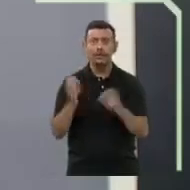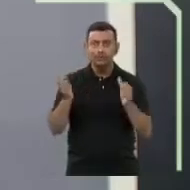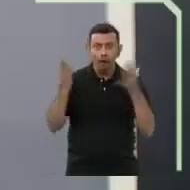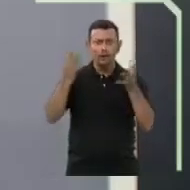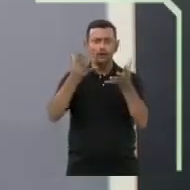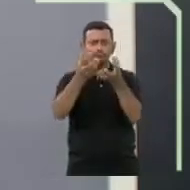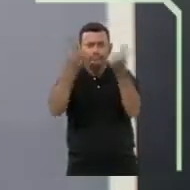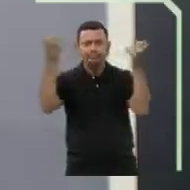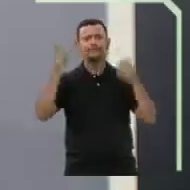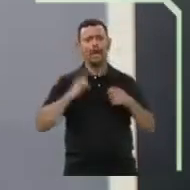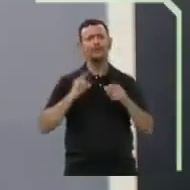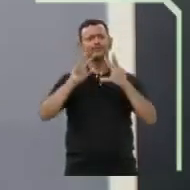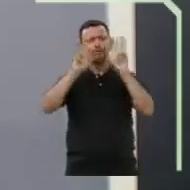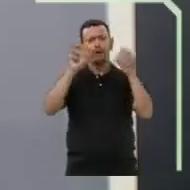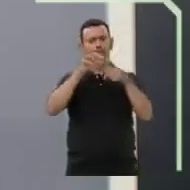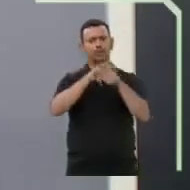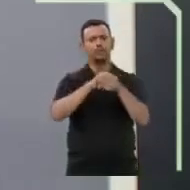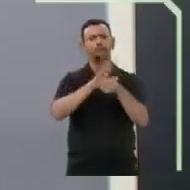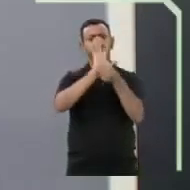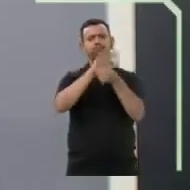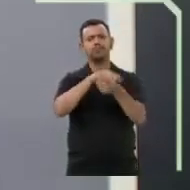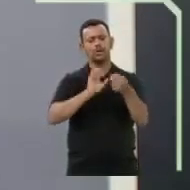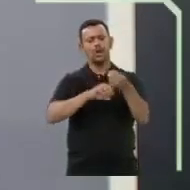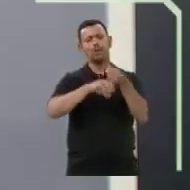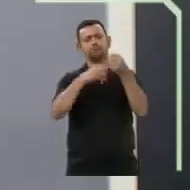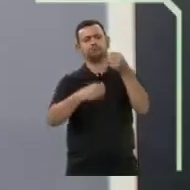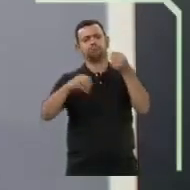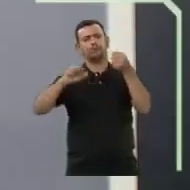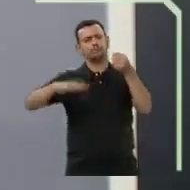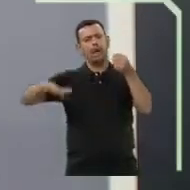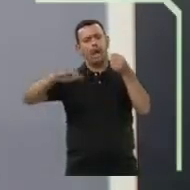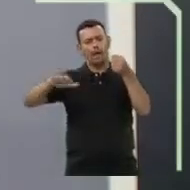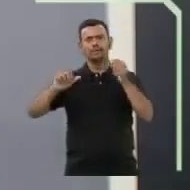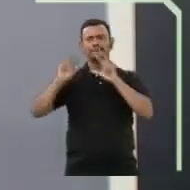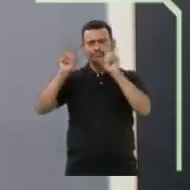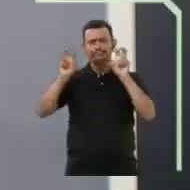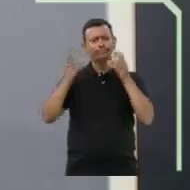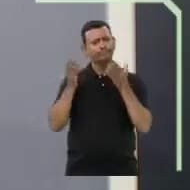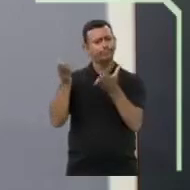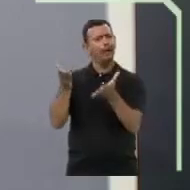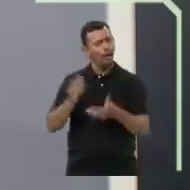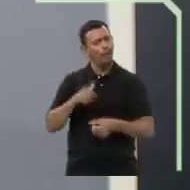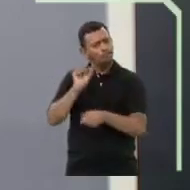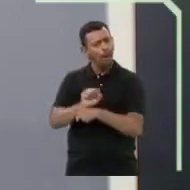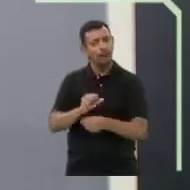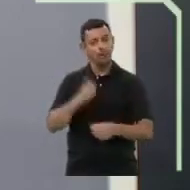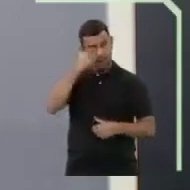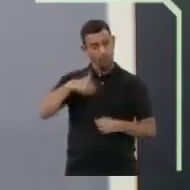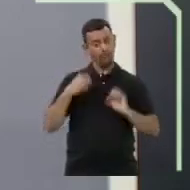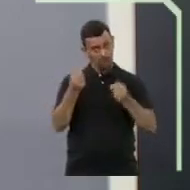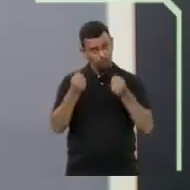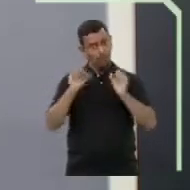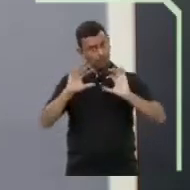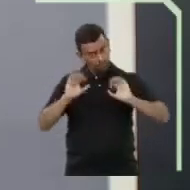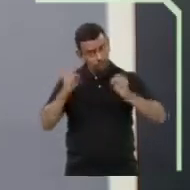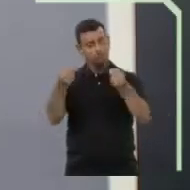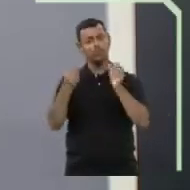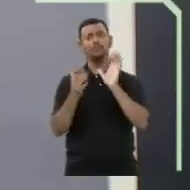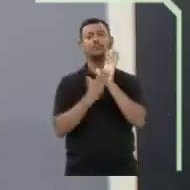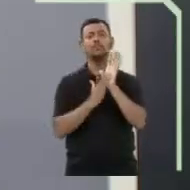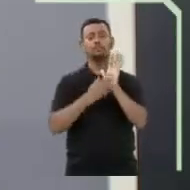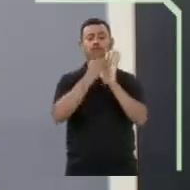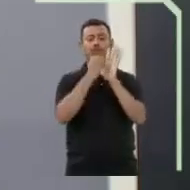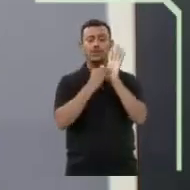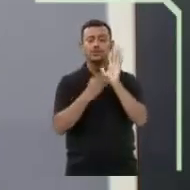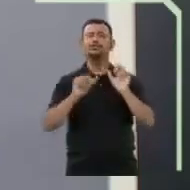saneamento básico. O meu projeto é investir fortemente em saneamento, porque o saneamento não